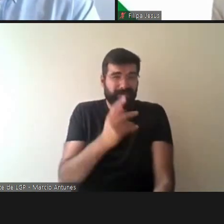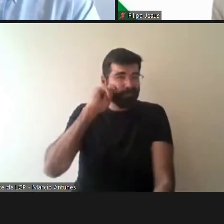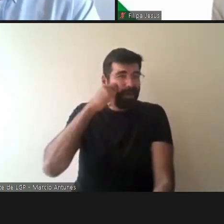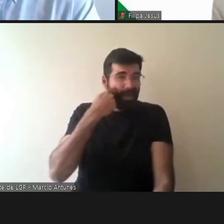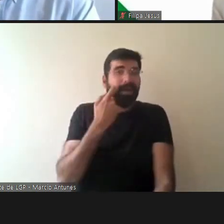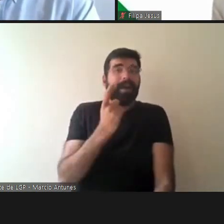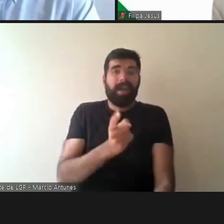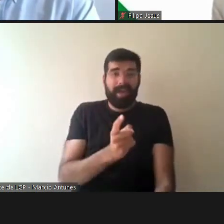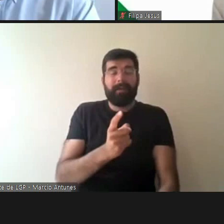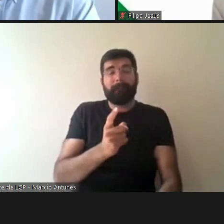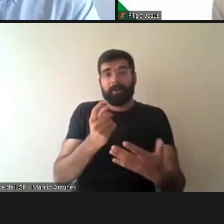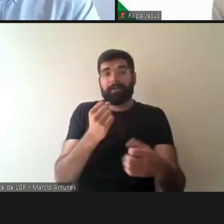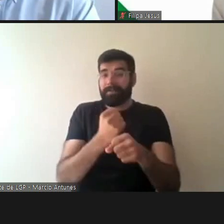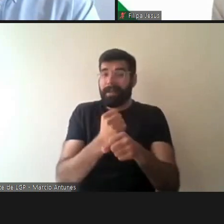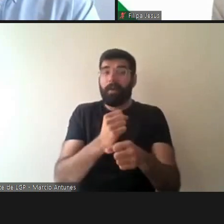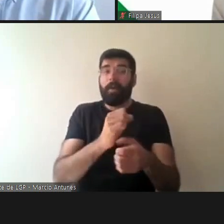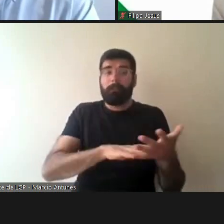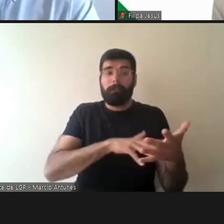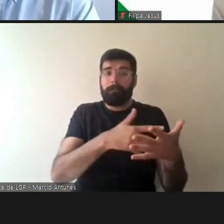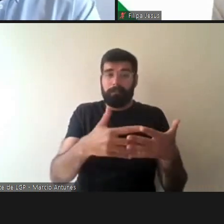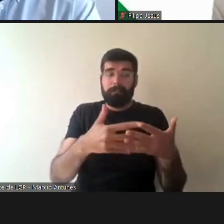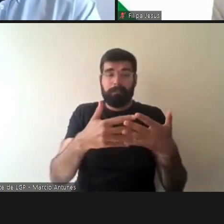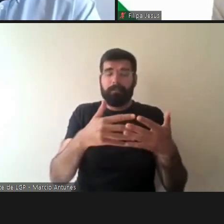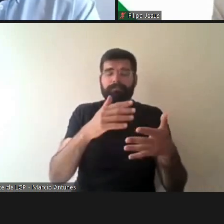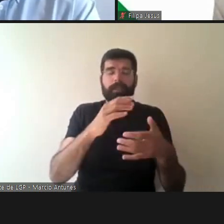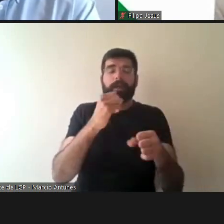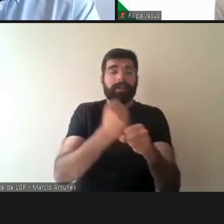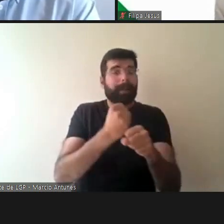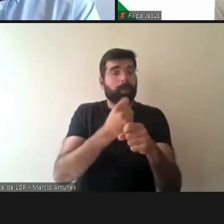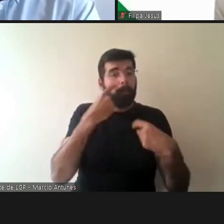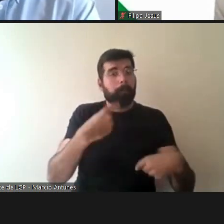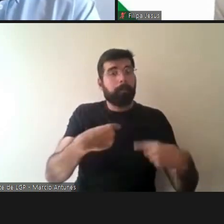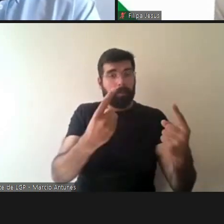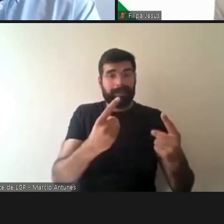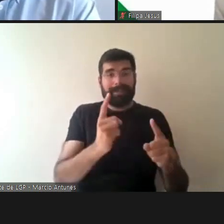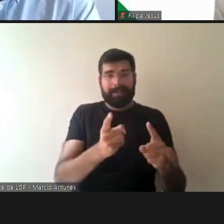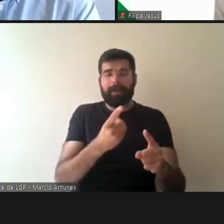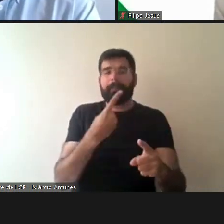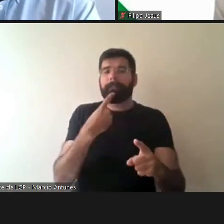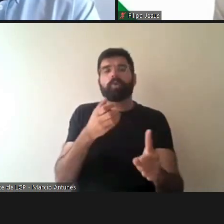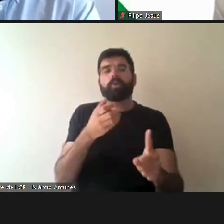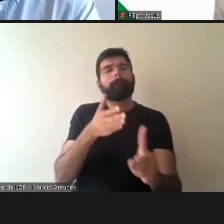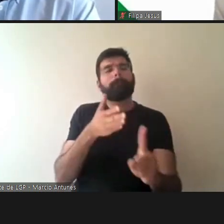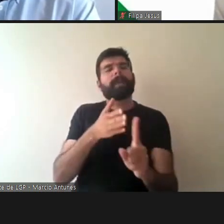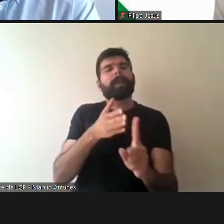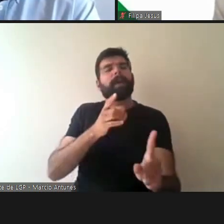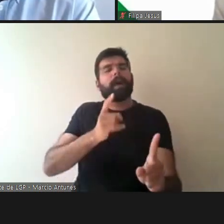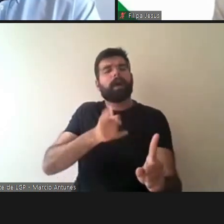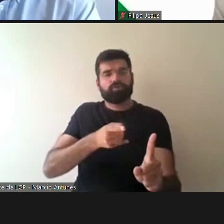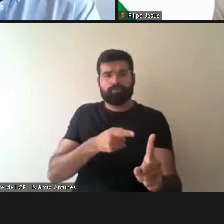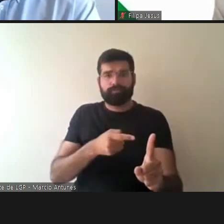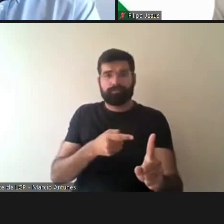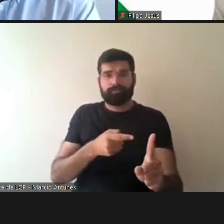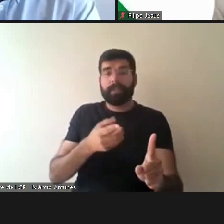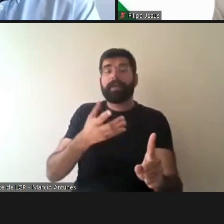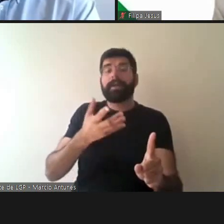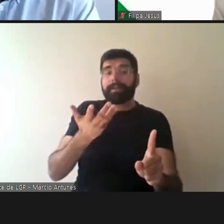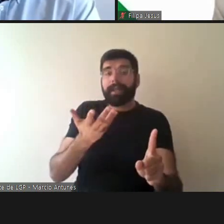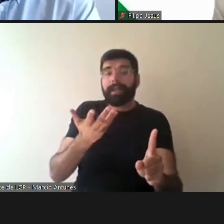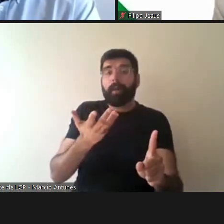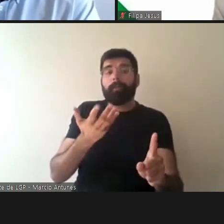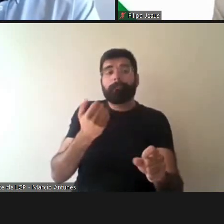horário público. A questão que coloca especificamente é como é que se pretende operacionalizar